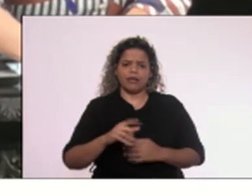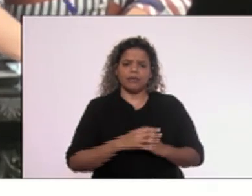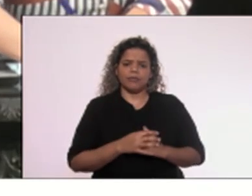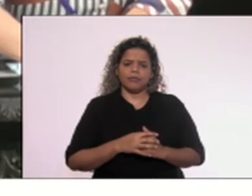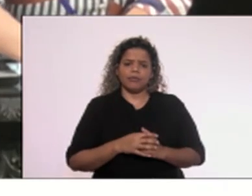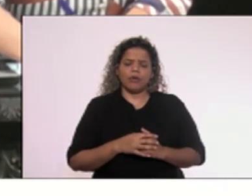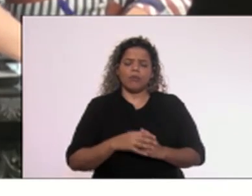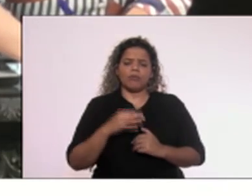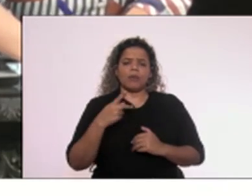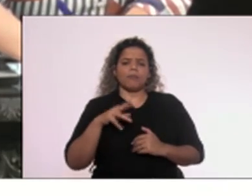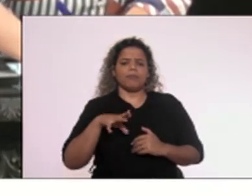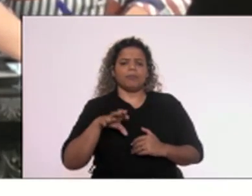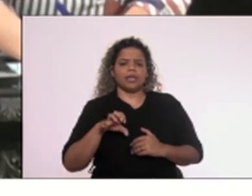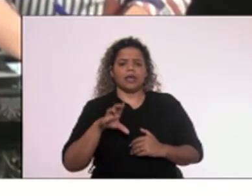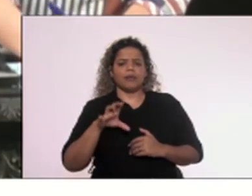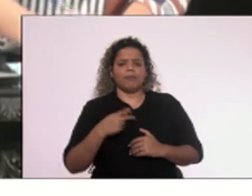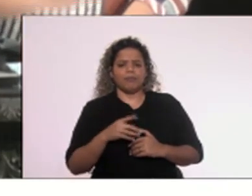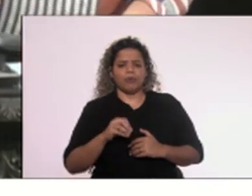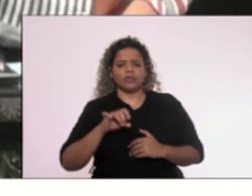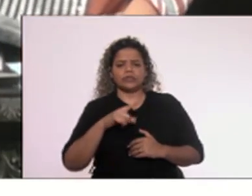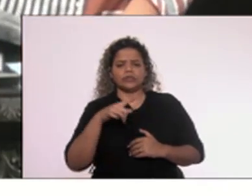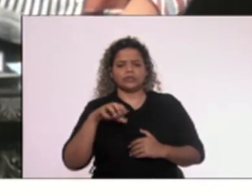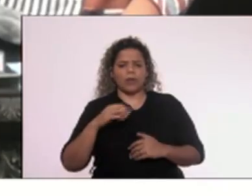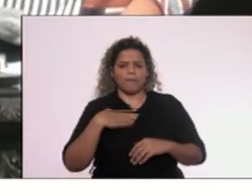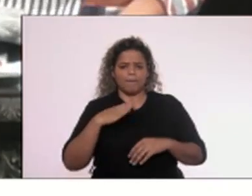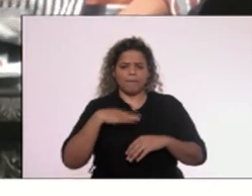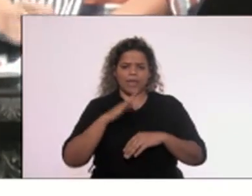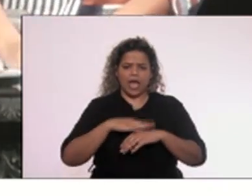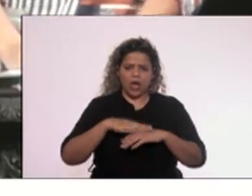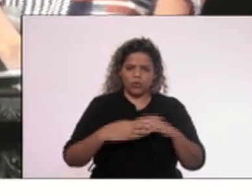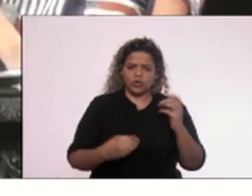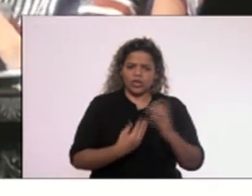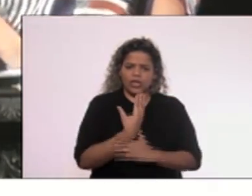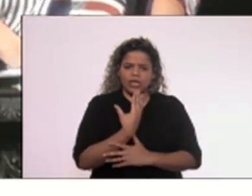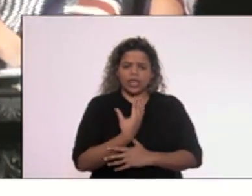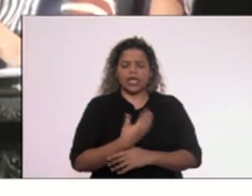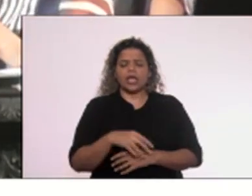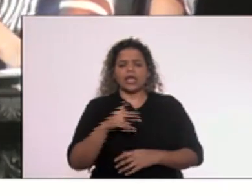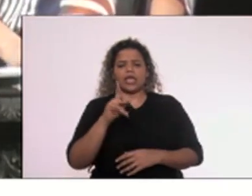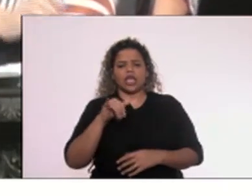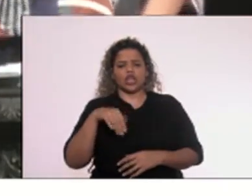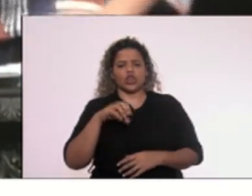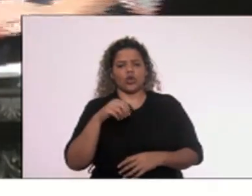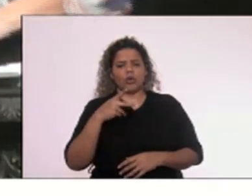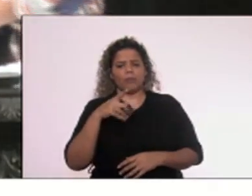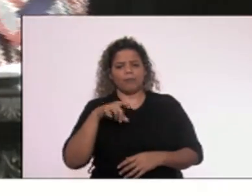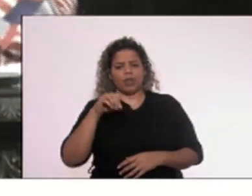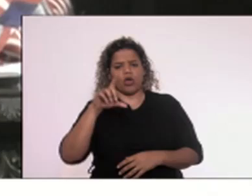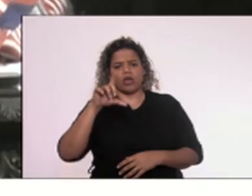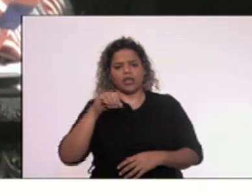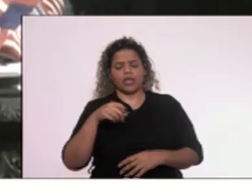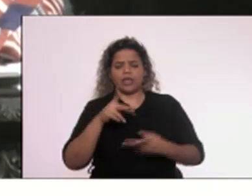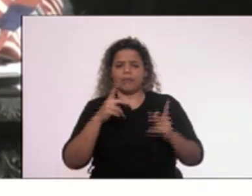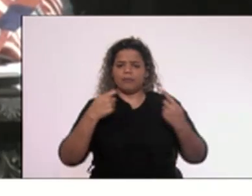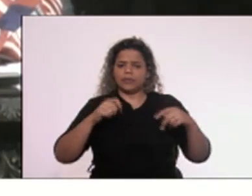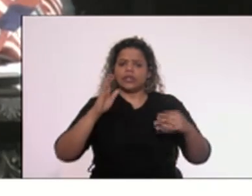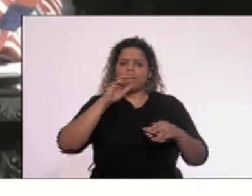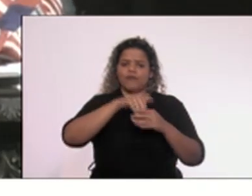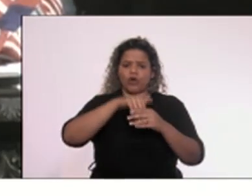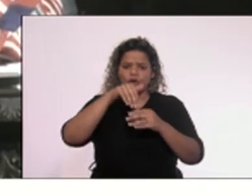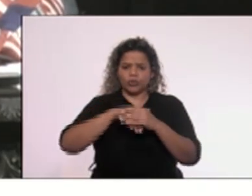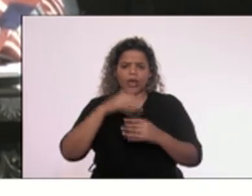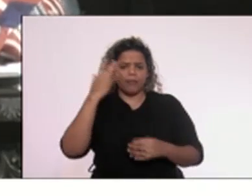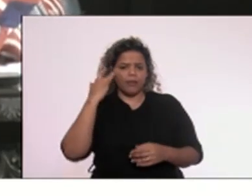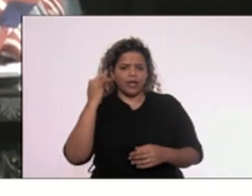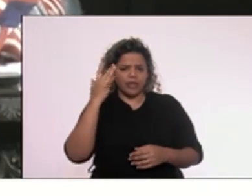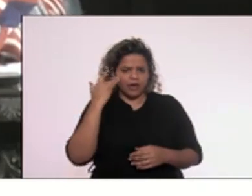uma proposição de minha autoria e de autoria do deputado Alexandre Knoploch, precisa ser votada amanhã,